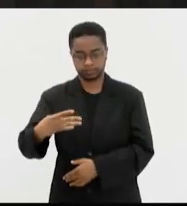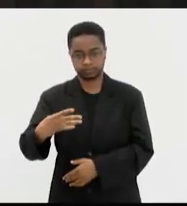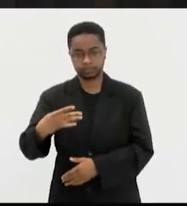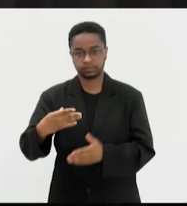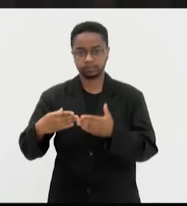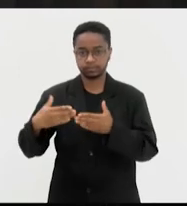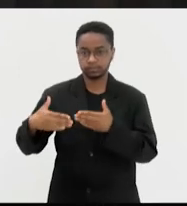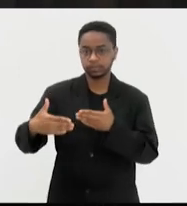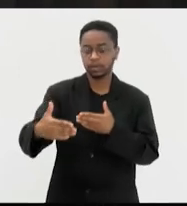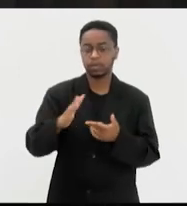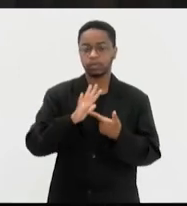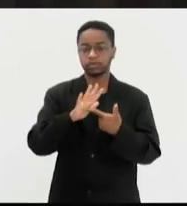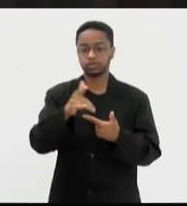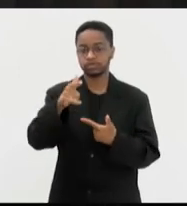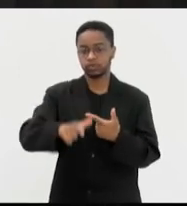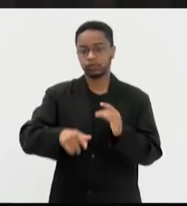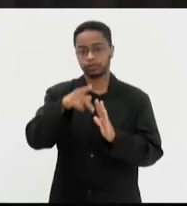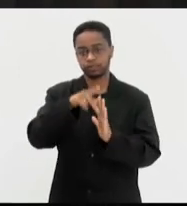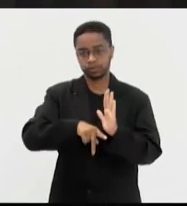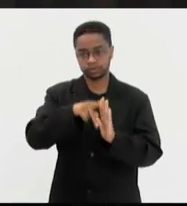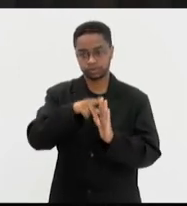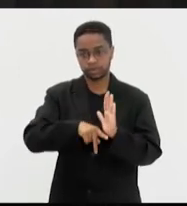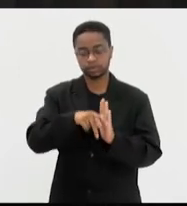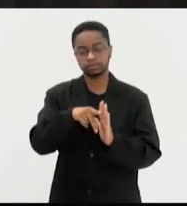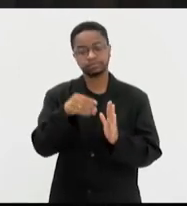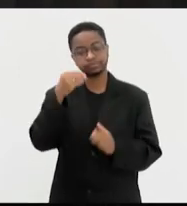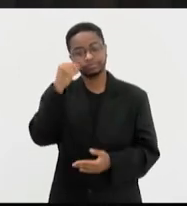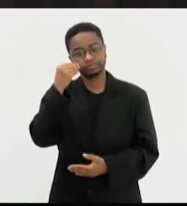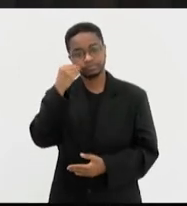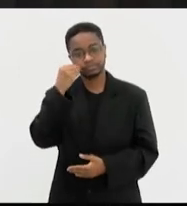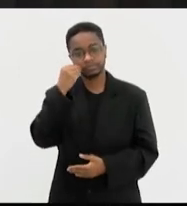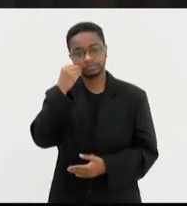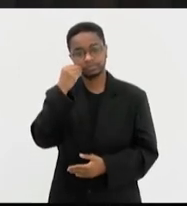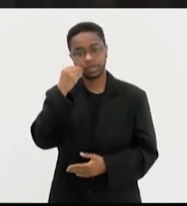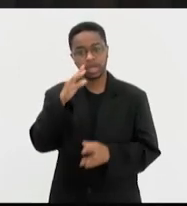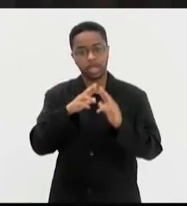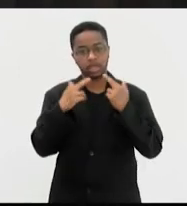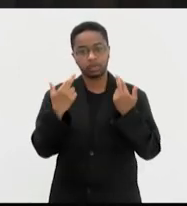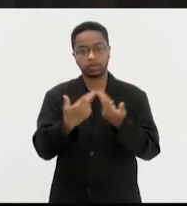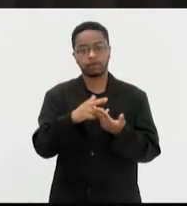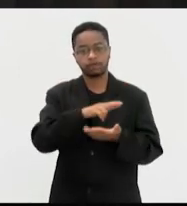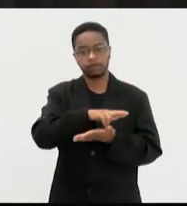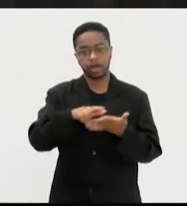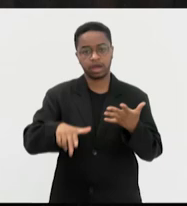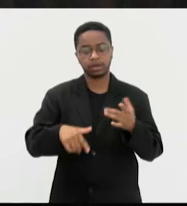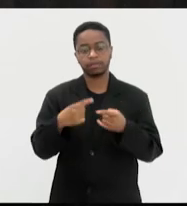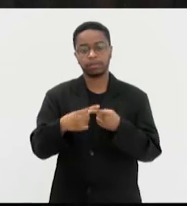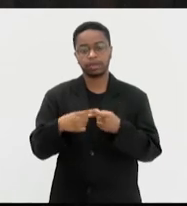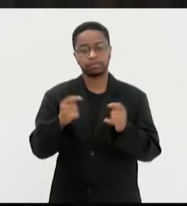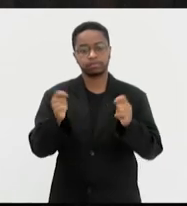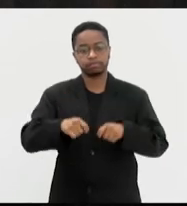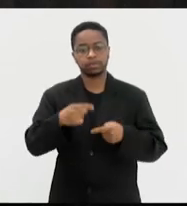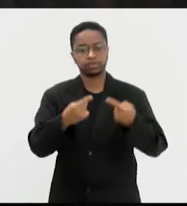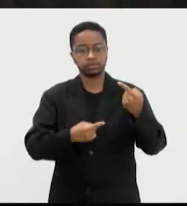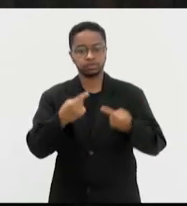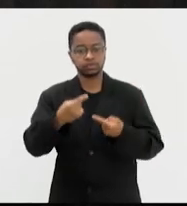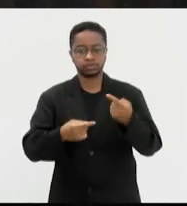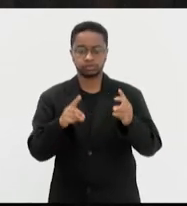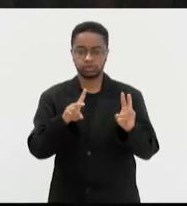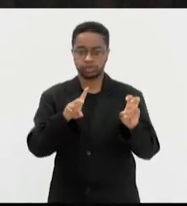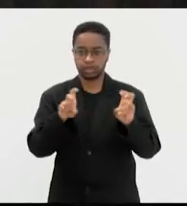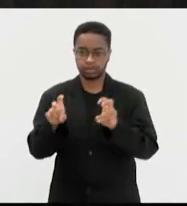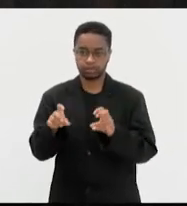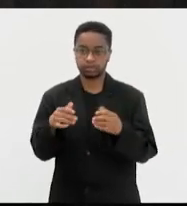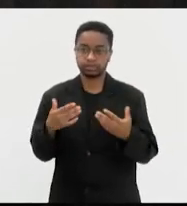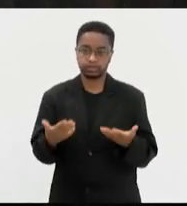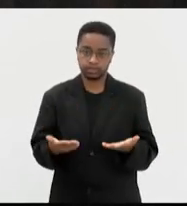reapresentar o projeto eu até sugiro que se faça várias audiências públicas para que o tema possa ser amplamente debatido discutido que